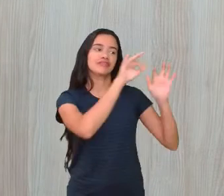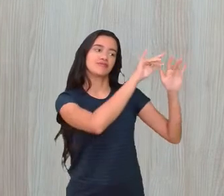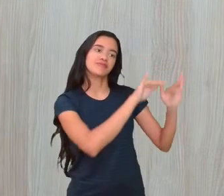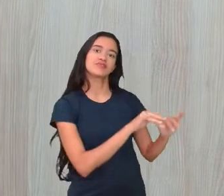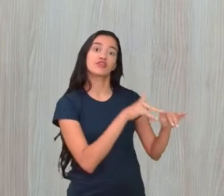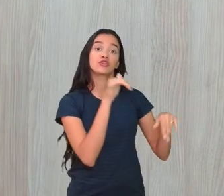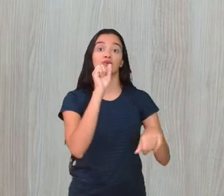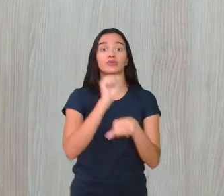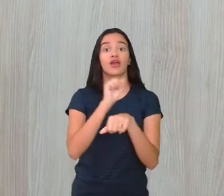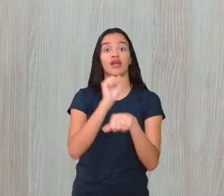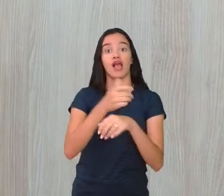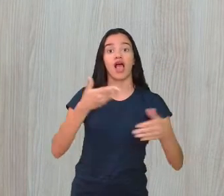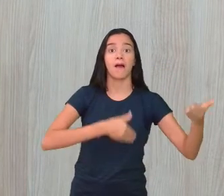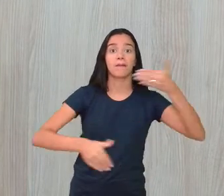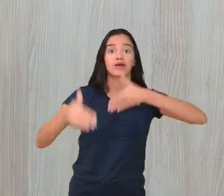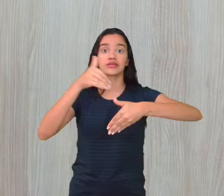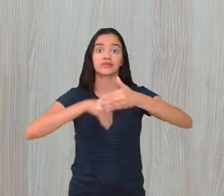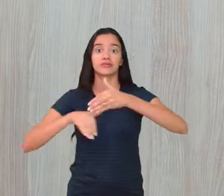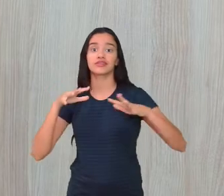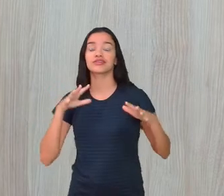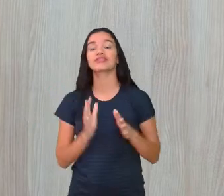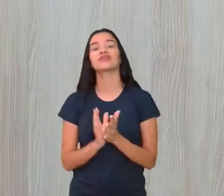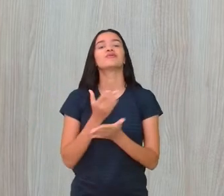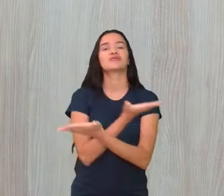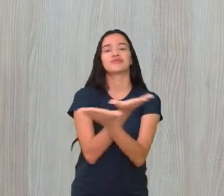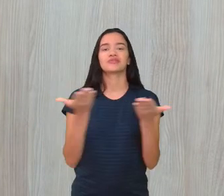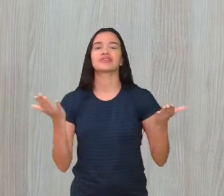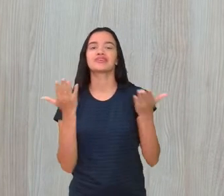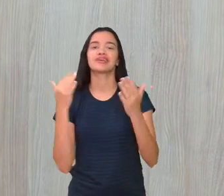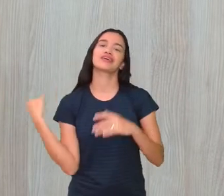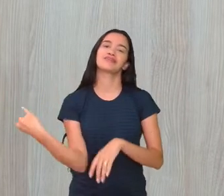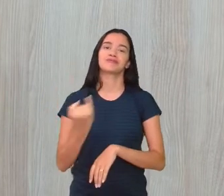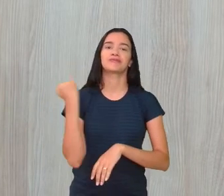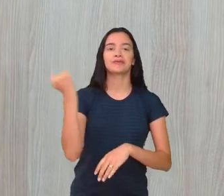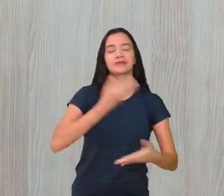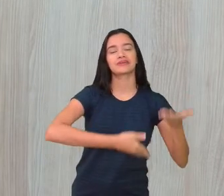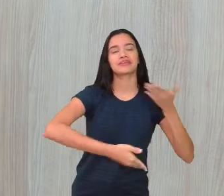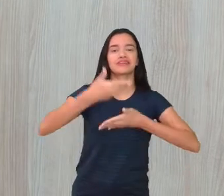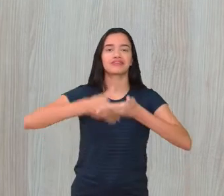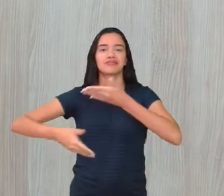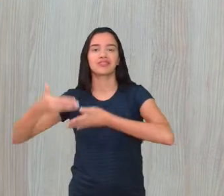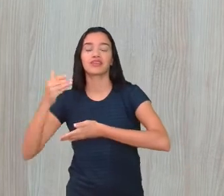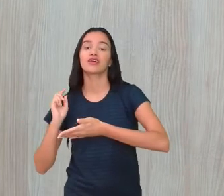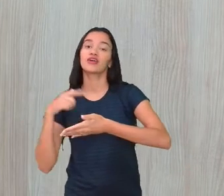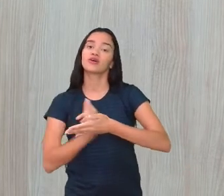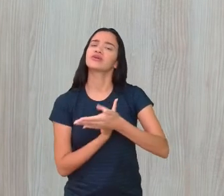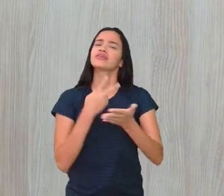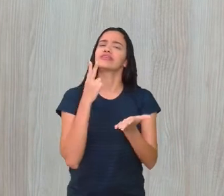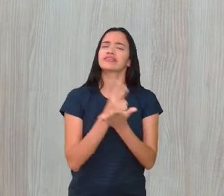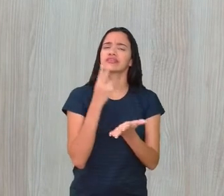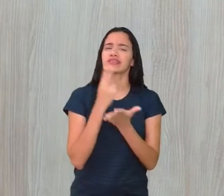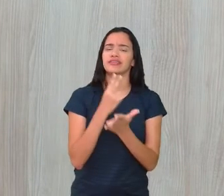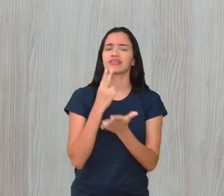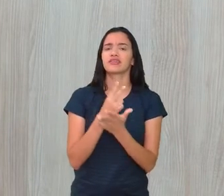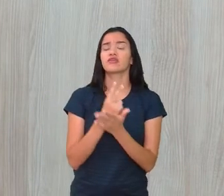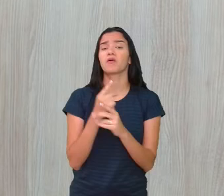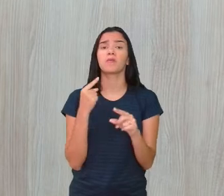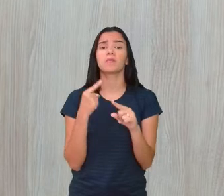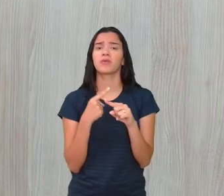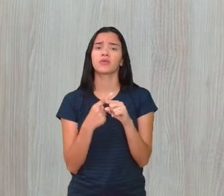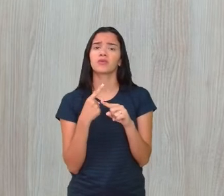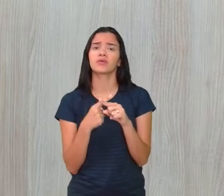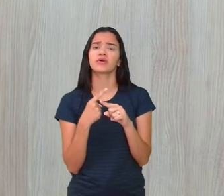estou aguardando a participação de vocês, que é super importante essa interação. A gente sempre fala isso aqui, porque a